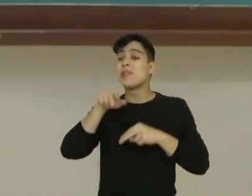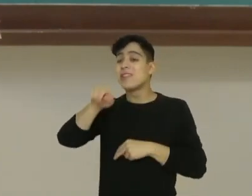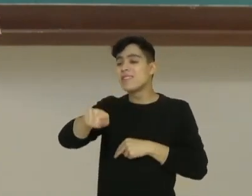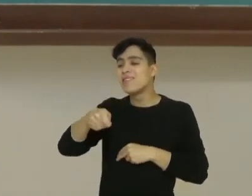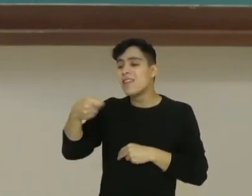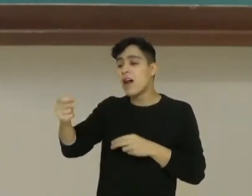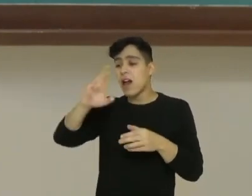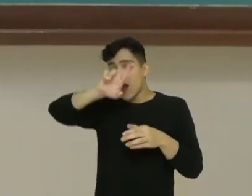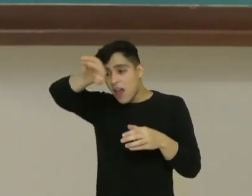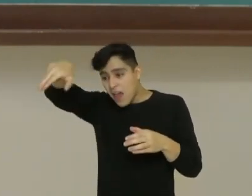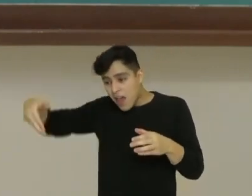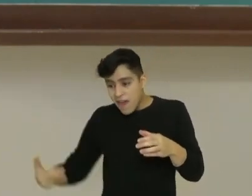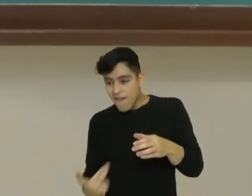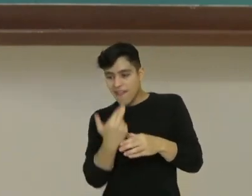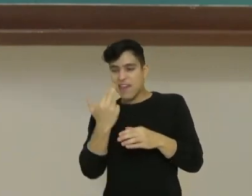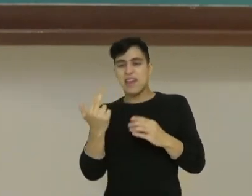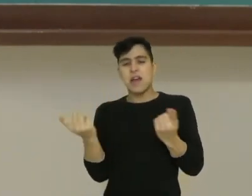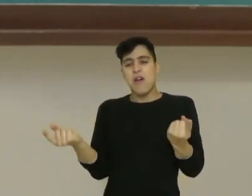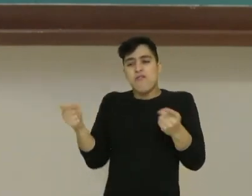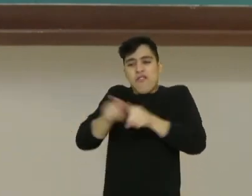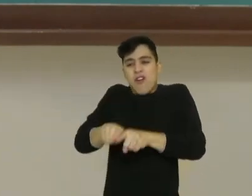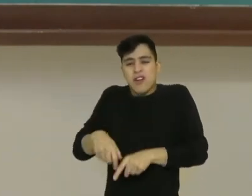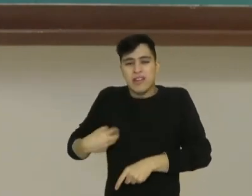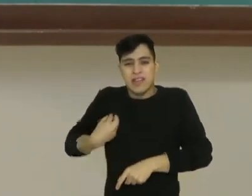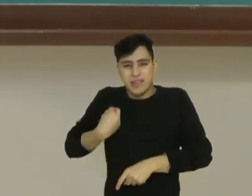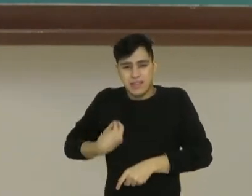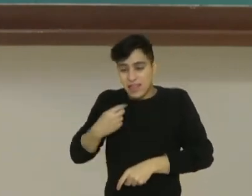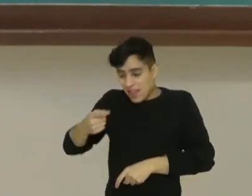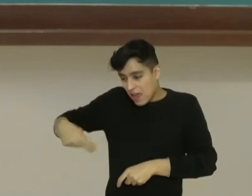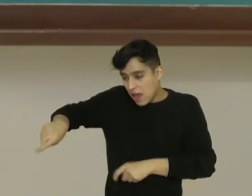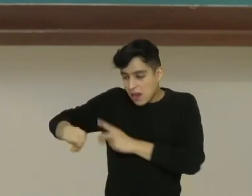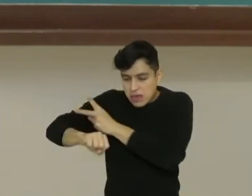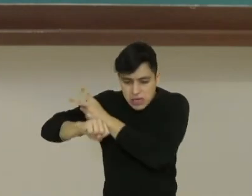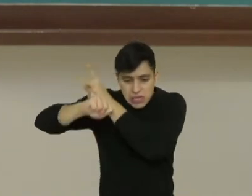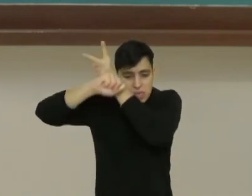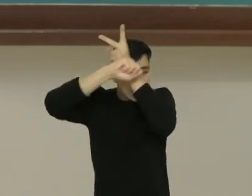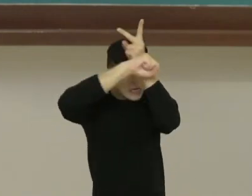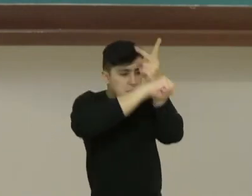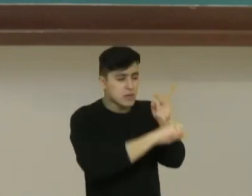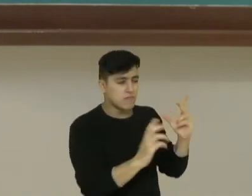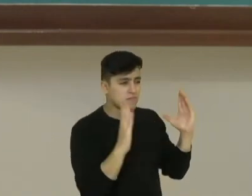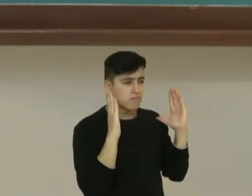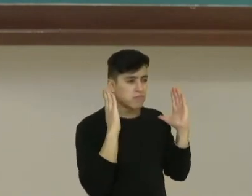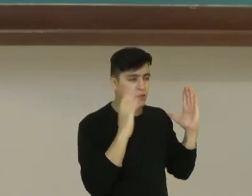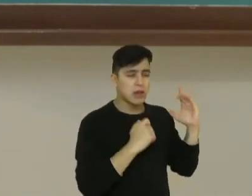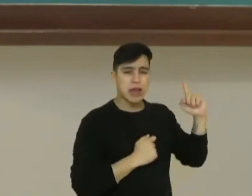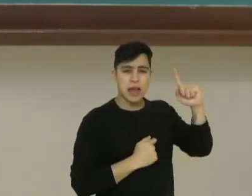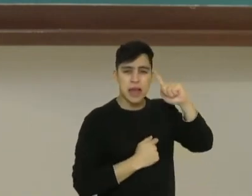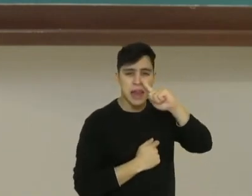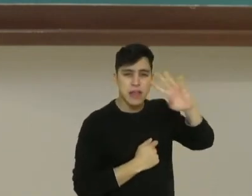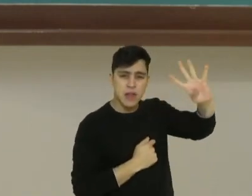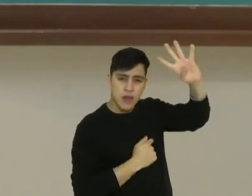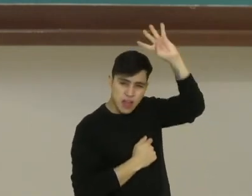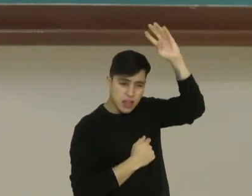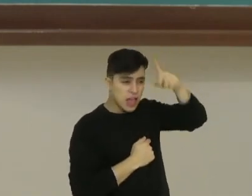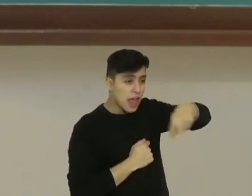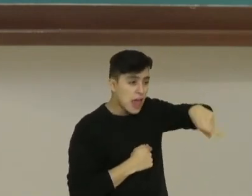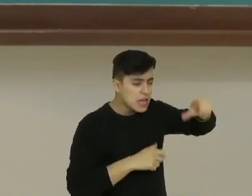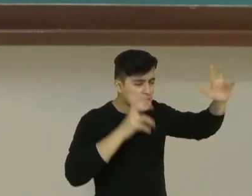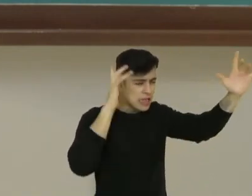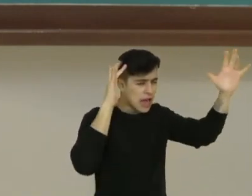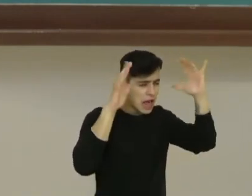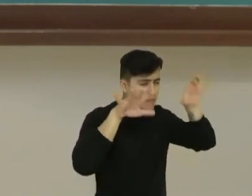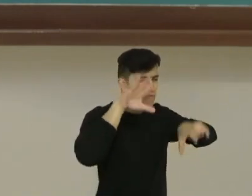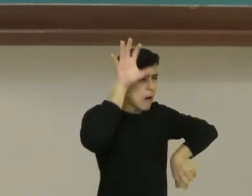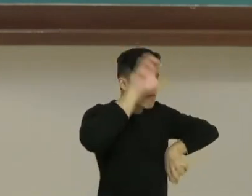falado lá nos autores, nos estudiosos, né, gregos e romanos, e a partir daquilo que havia descoberto e conhecido